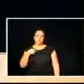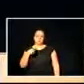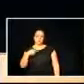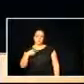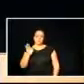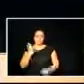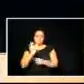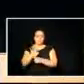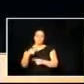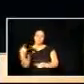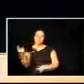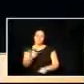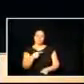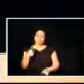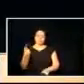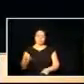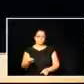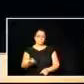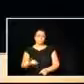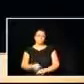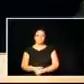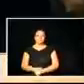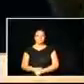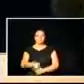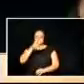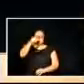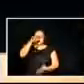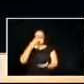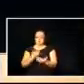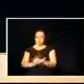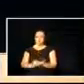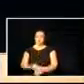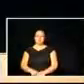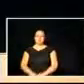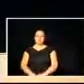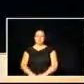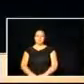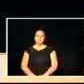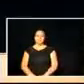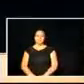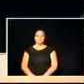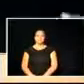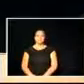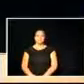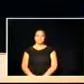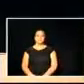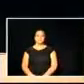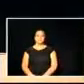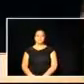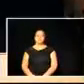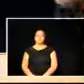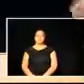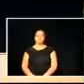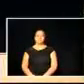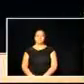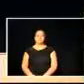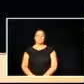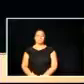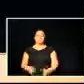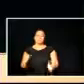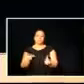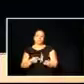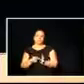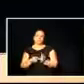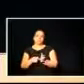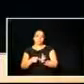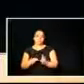para discutir com seriedade e respeito a todos vocês, principalmente quando a gente percebe que a categoria é unida e quer, de fato, lutar pelos seus direitos, melhora na